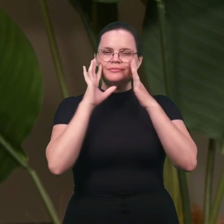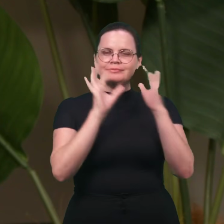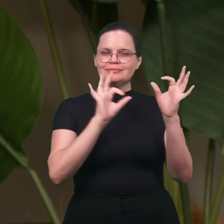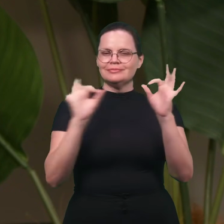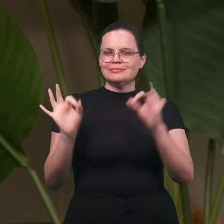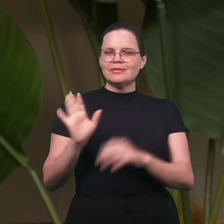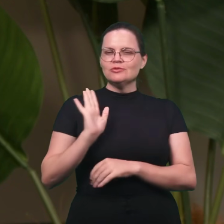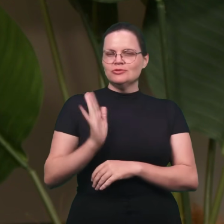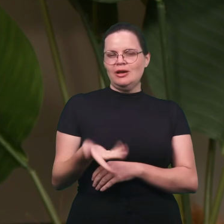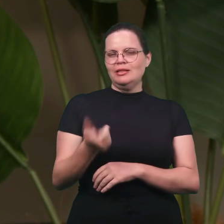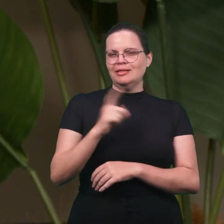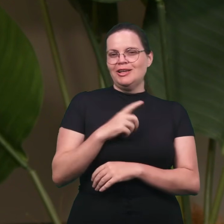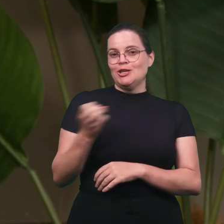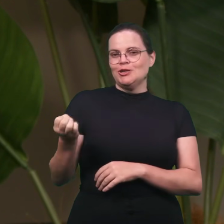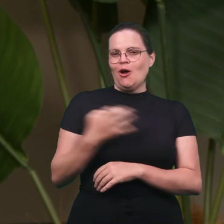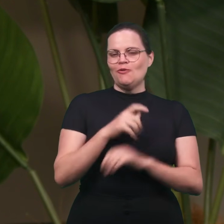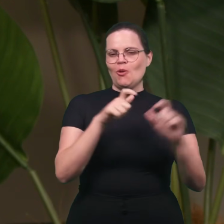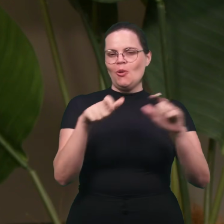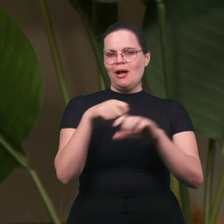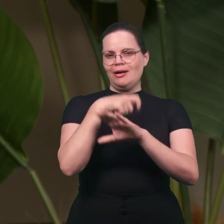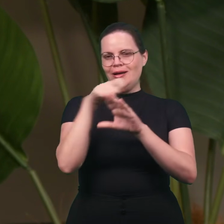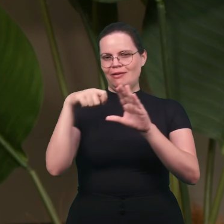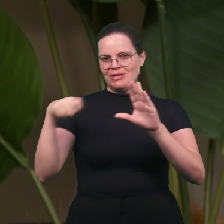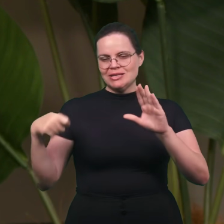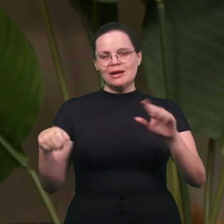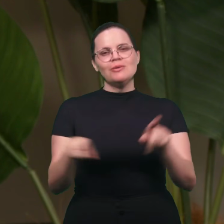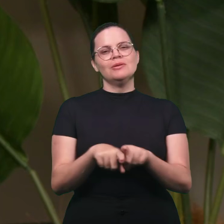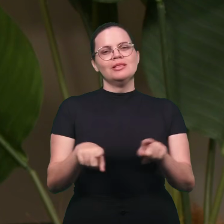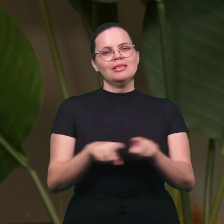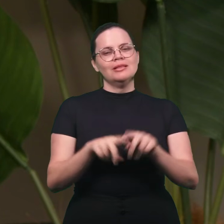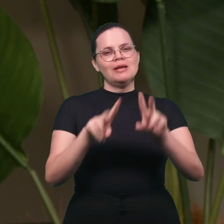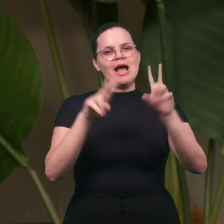nova no programa, e estamos também agora abordando